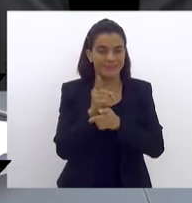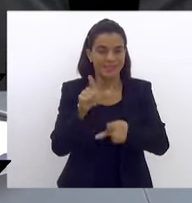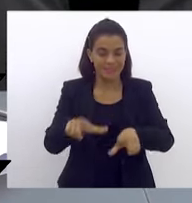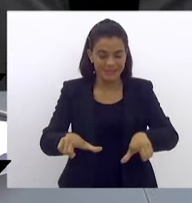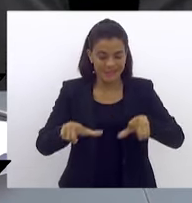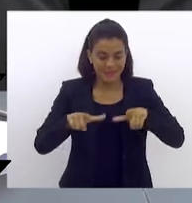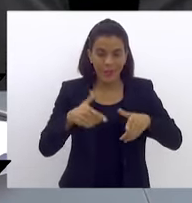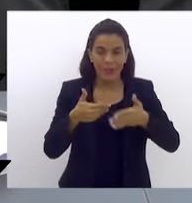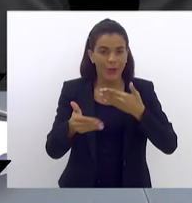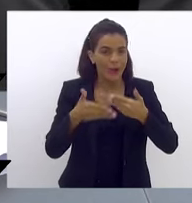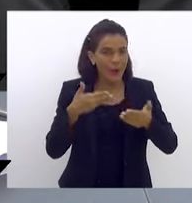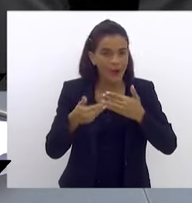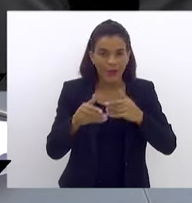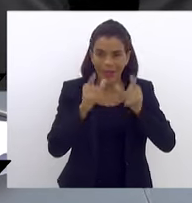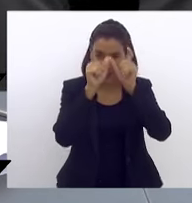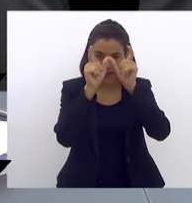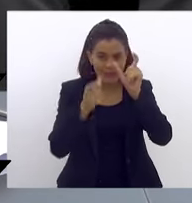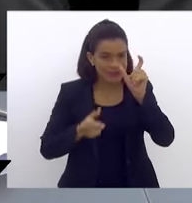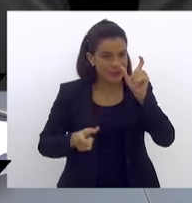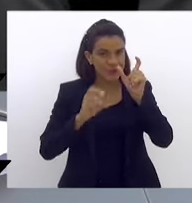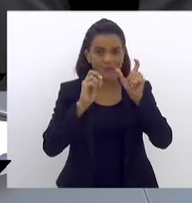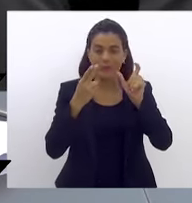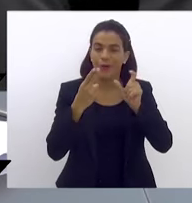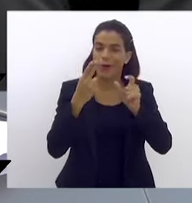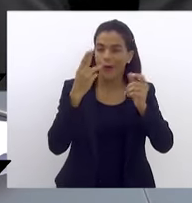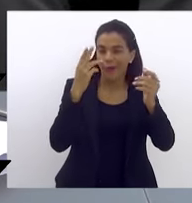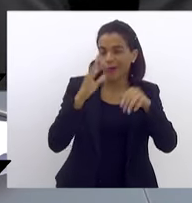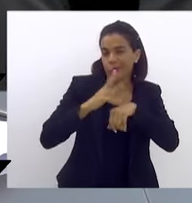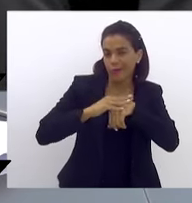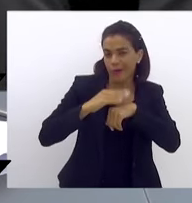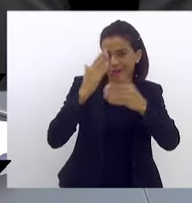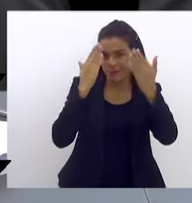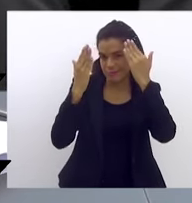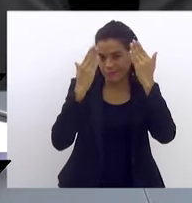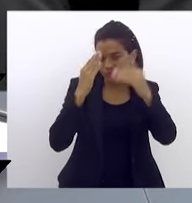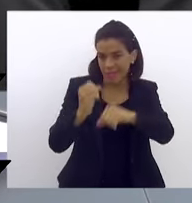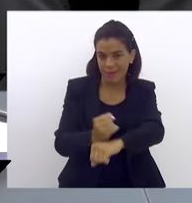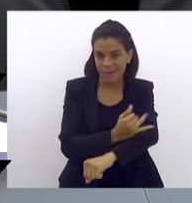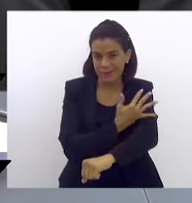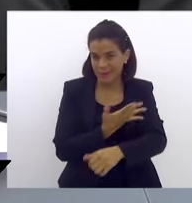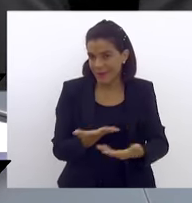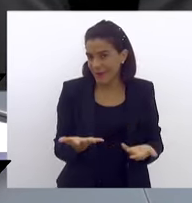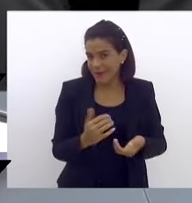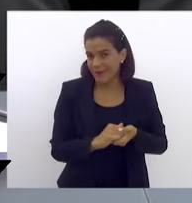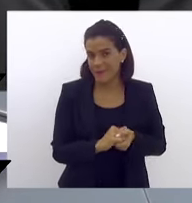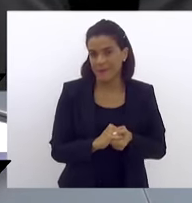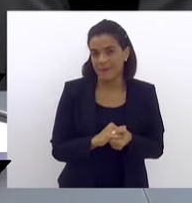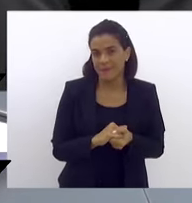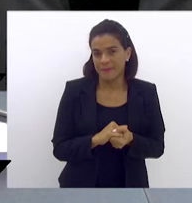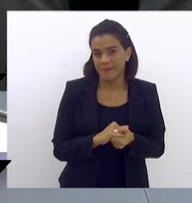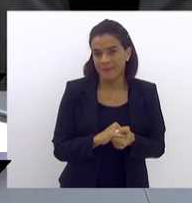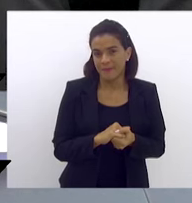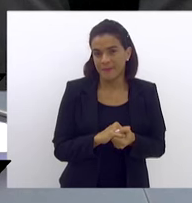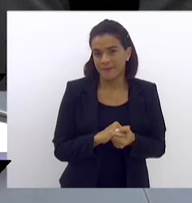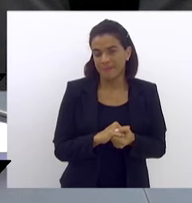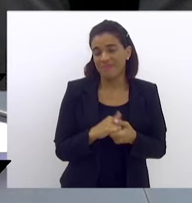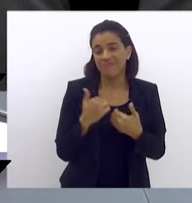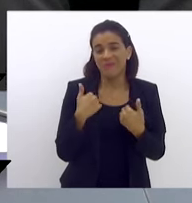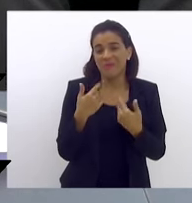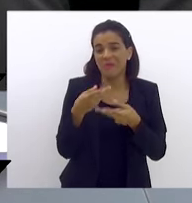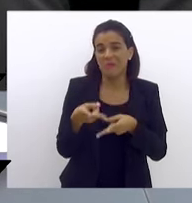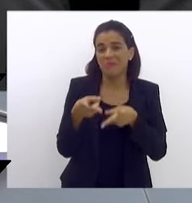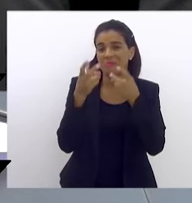Qualquer que seja doença psico sócioemocional né então senhor presidente Eu não eu não